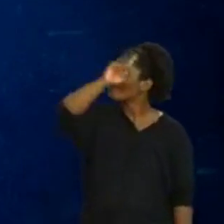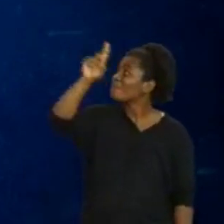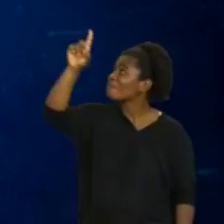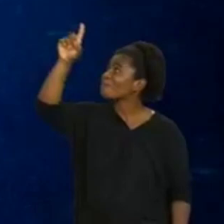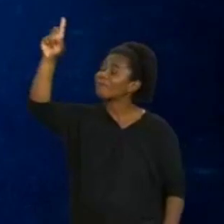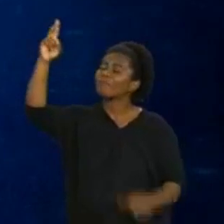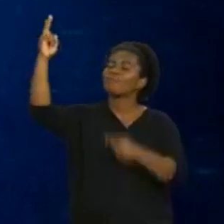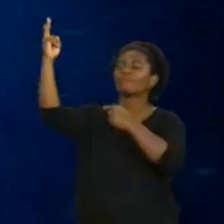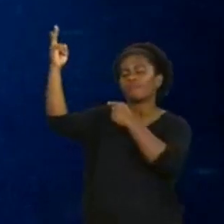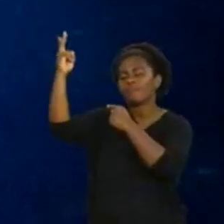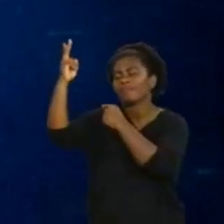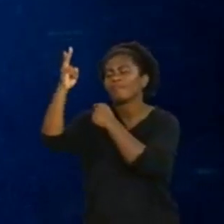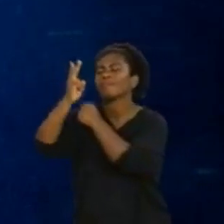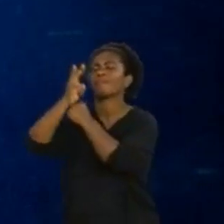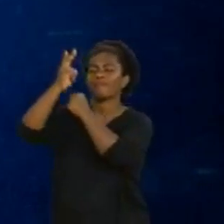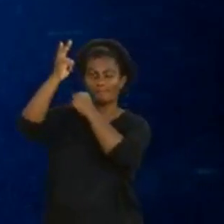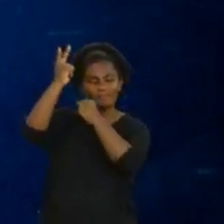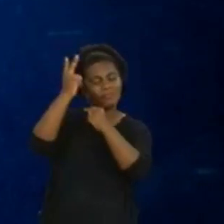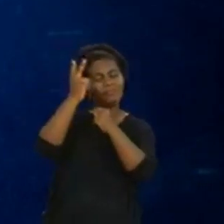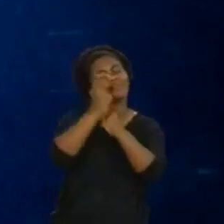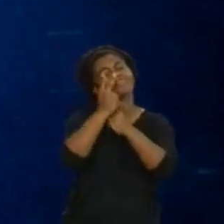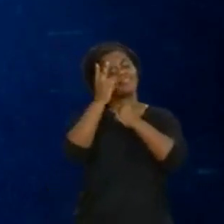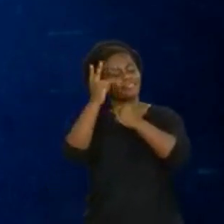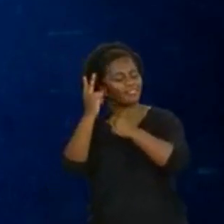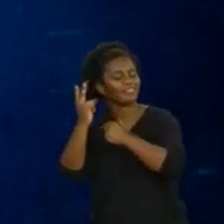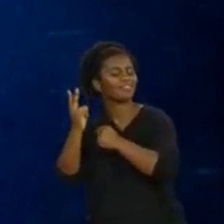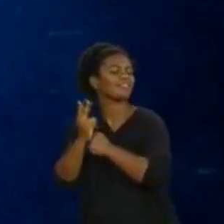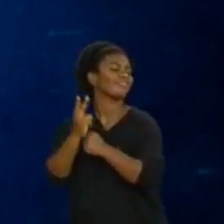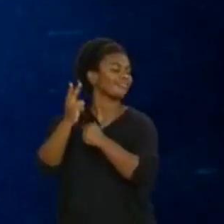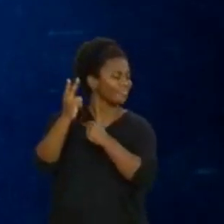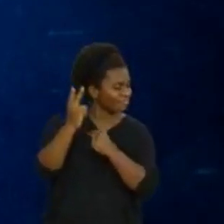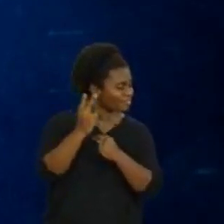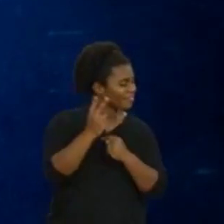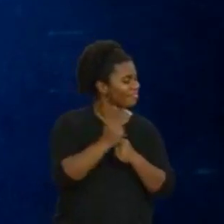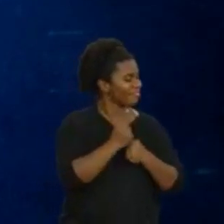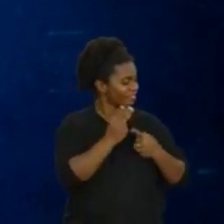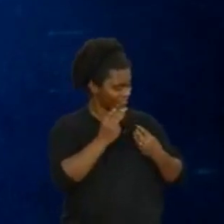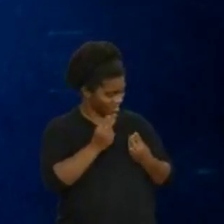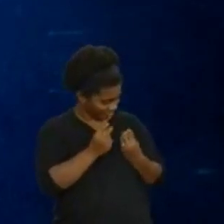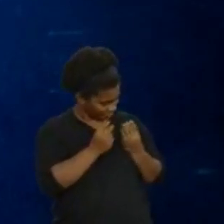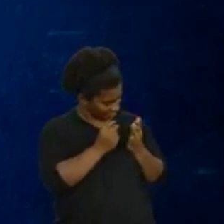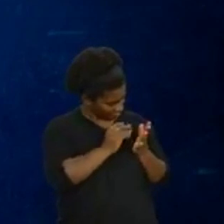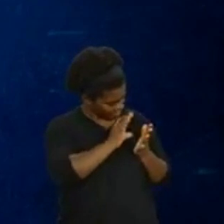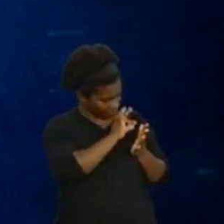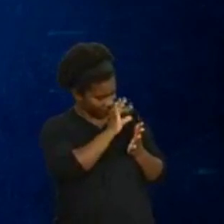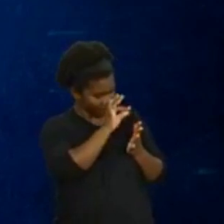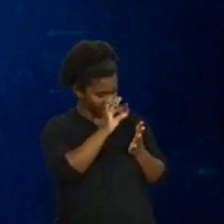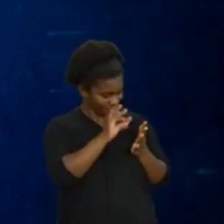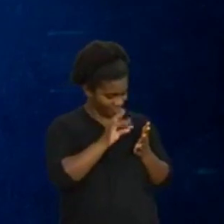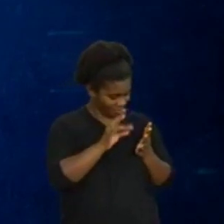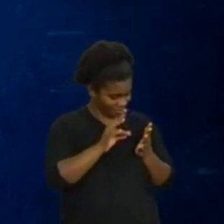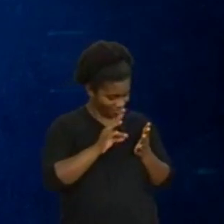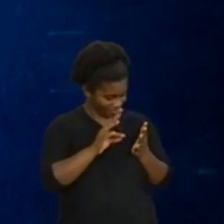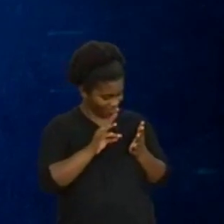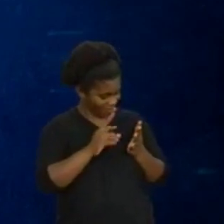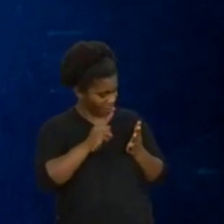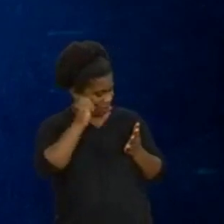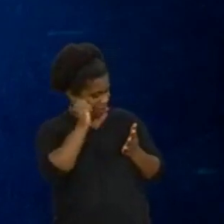Deus está cuidando de mim. Deus está cuidando de mim. Nos detalhes.